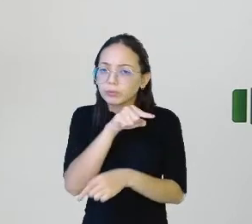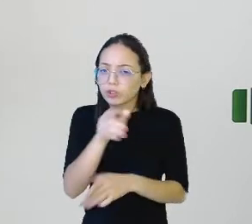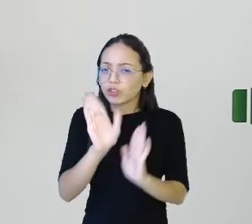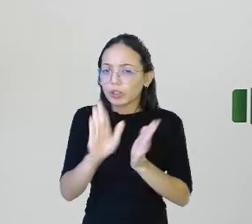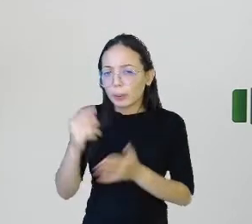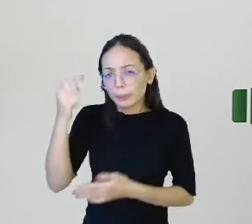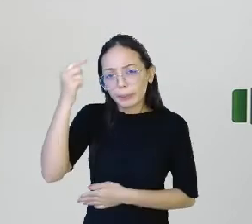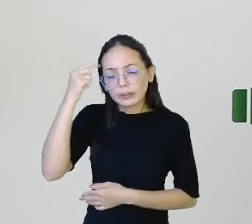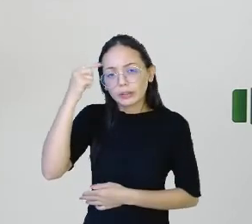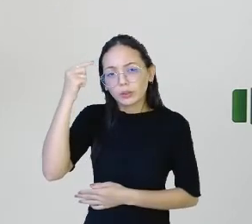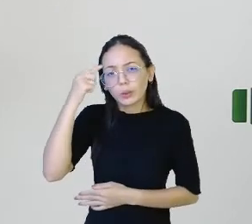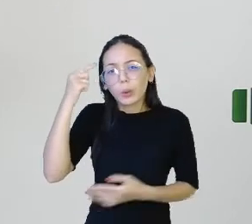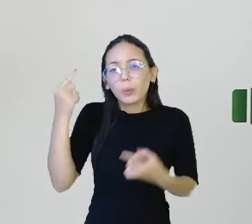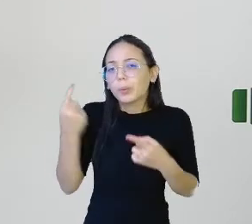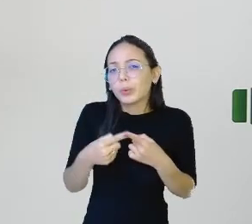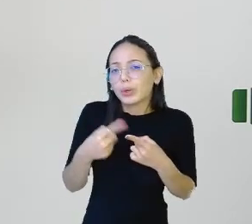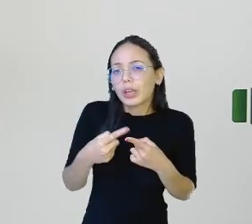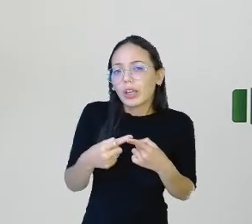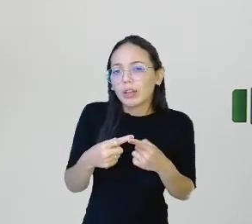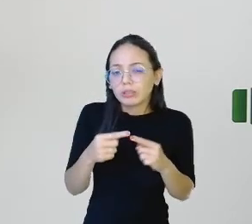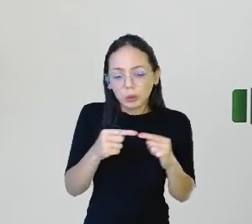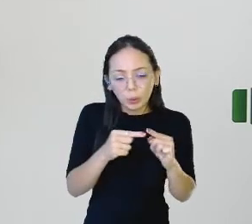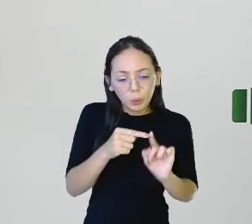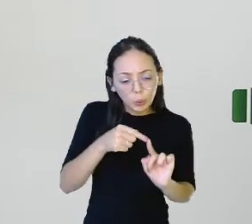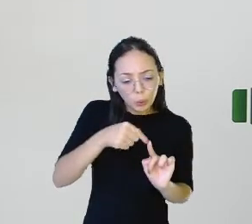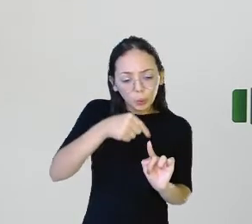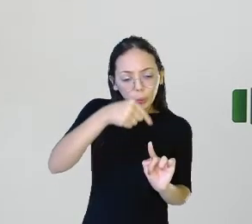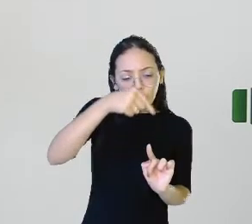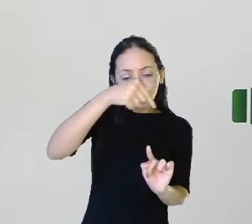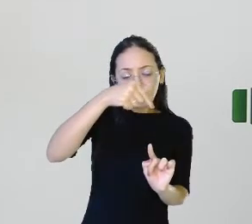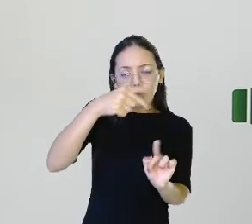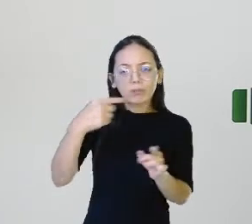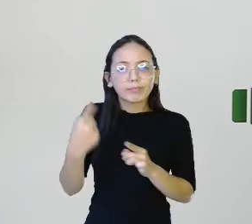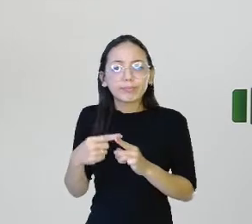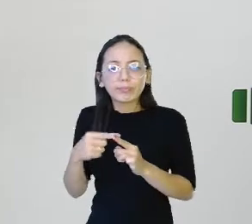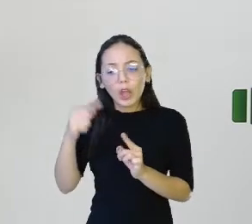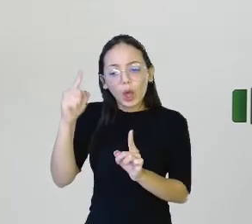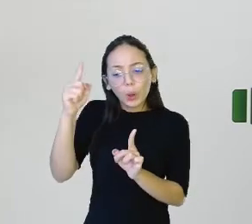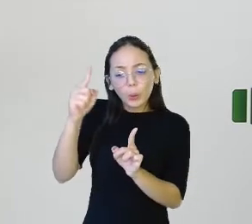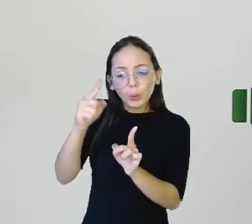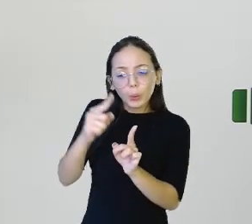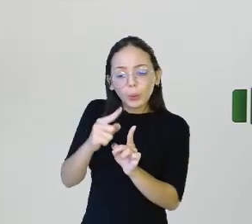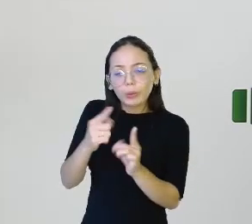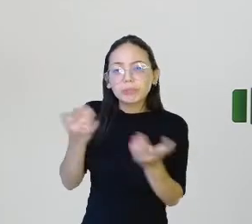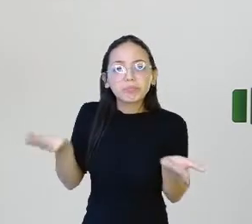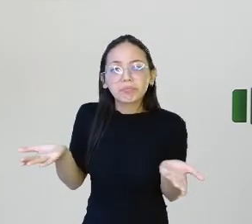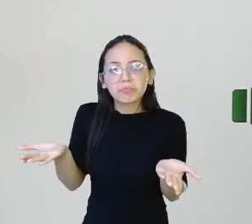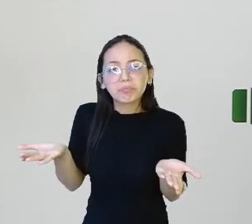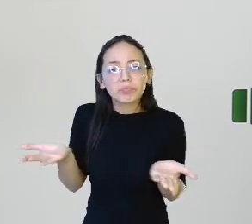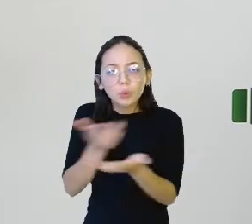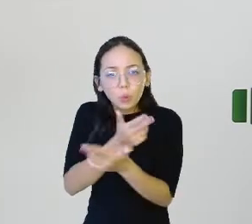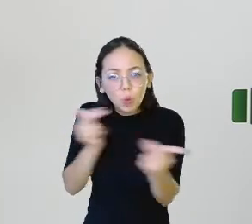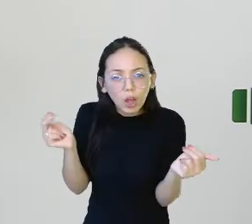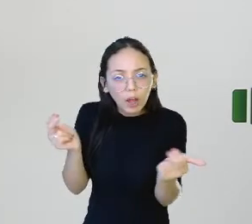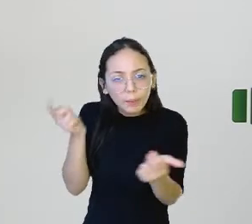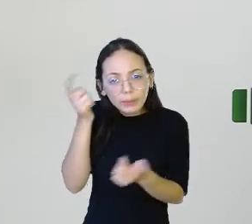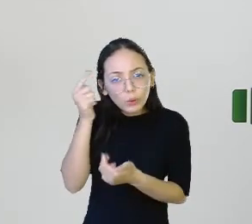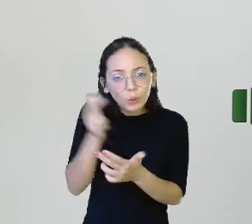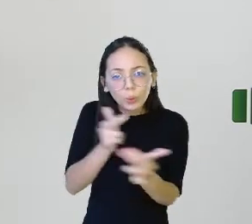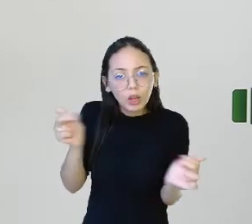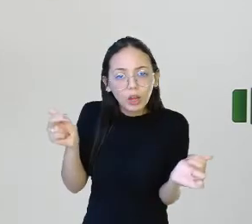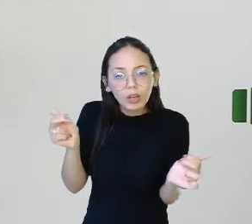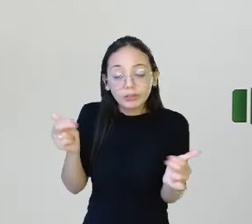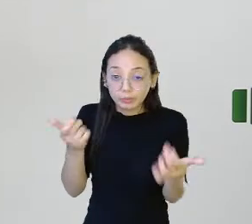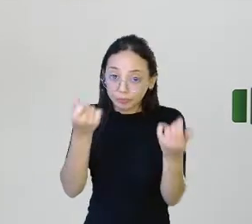perguntou para que serve isso? Por que a gente utiliza isso? Nunca? Eu vou te